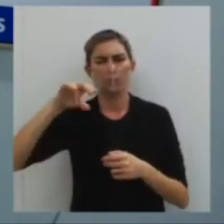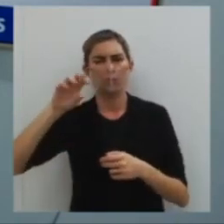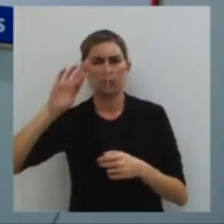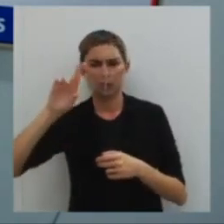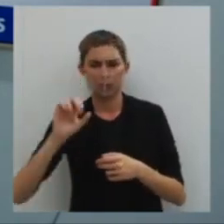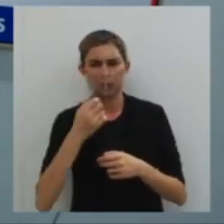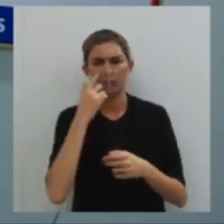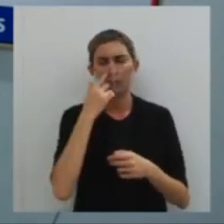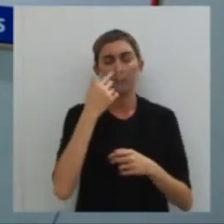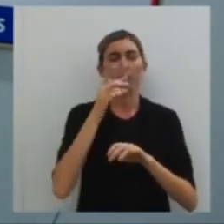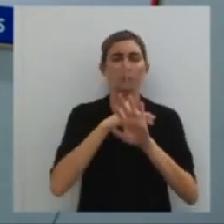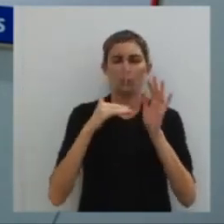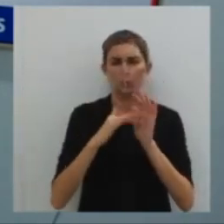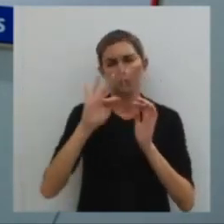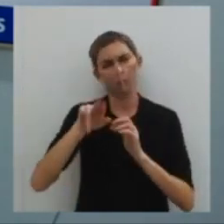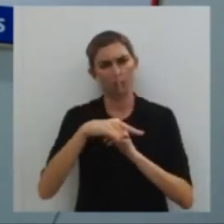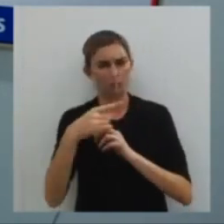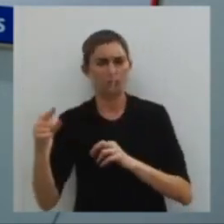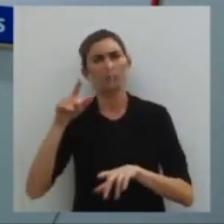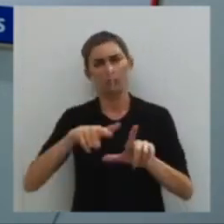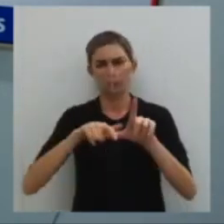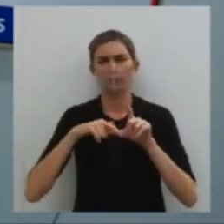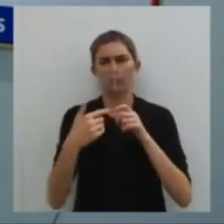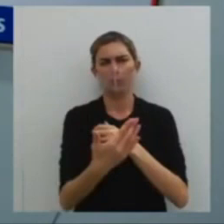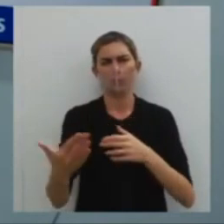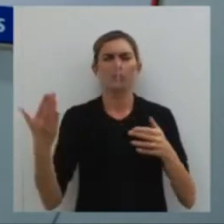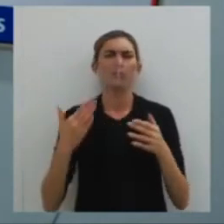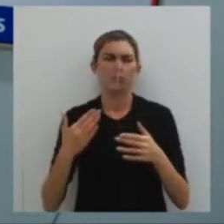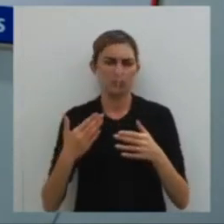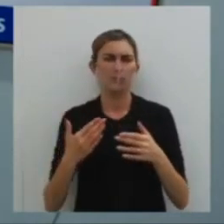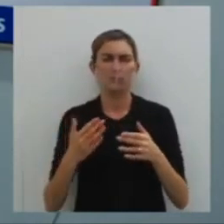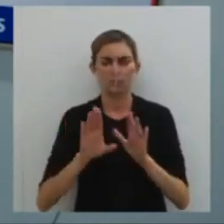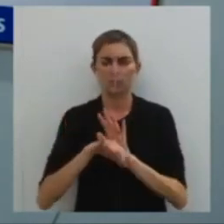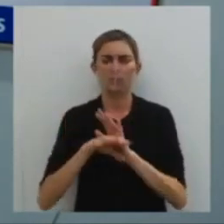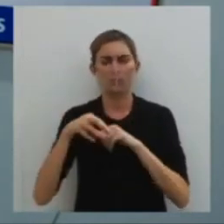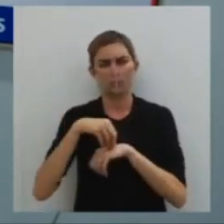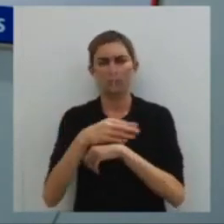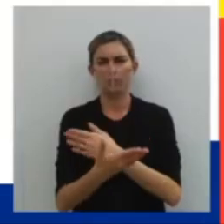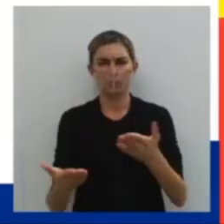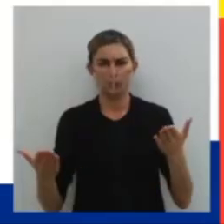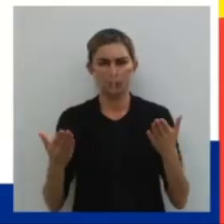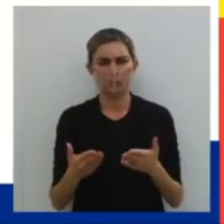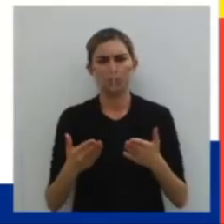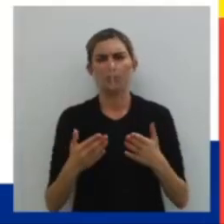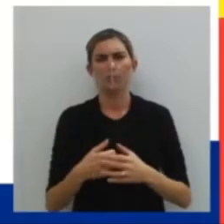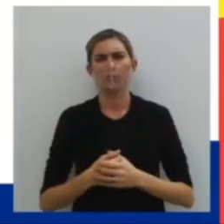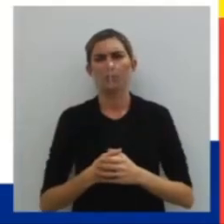bom? Então, todas as funções dependerão muito desse conceito que a gente vai colocar para vocês agora. Vem